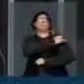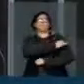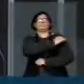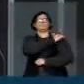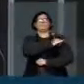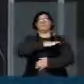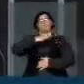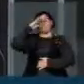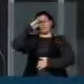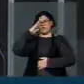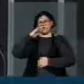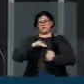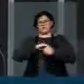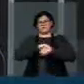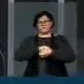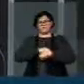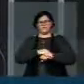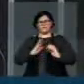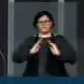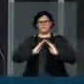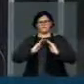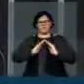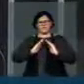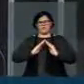noturno, as casas